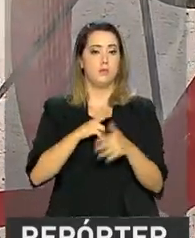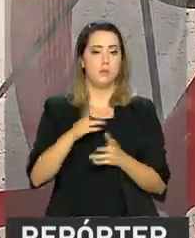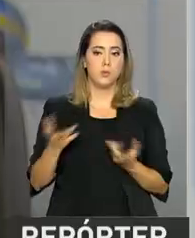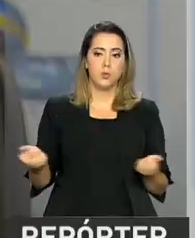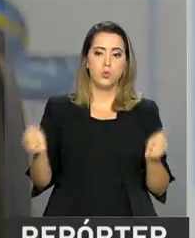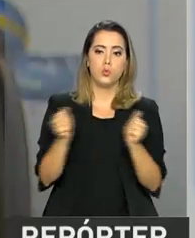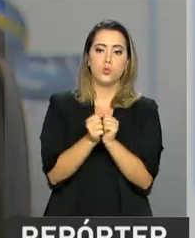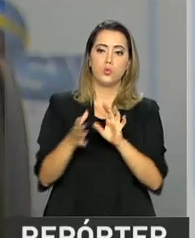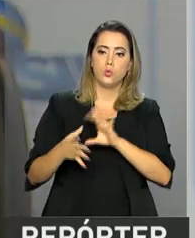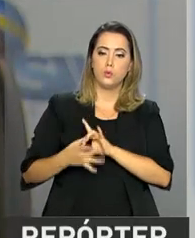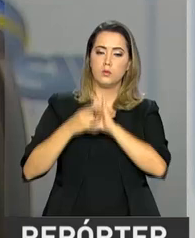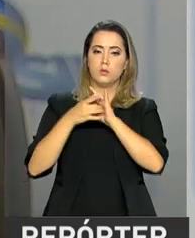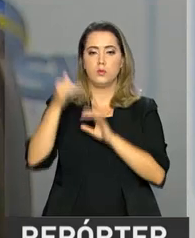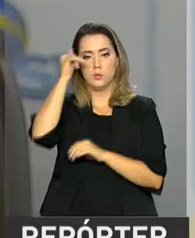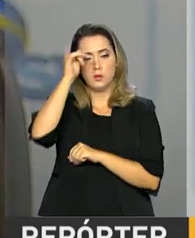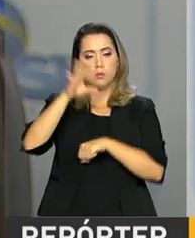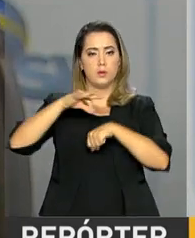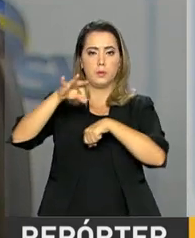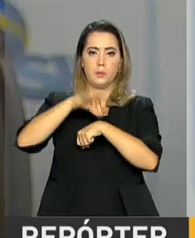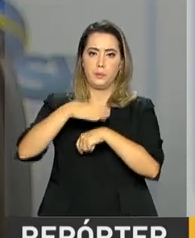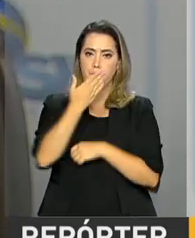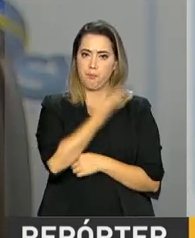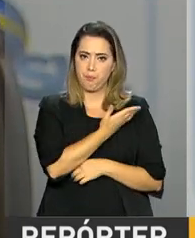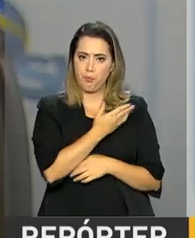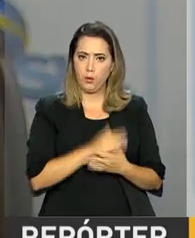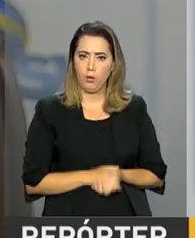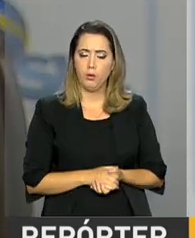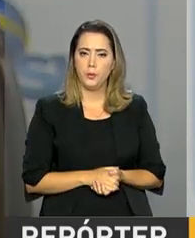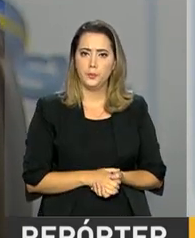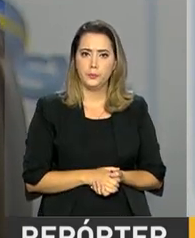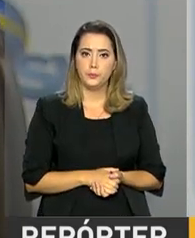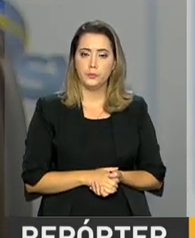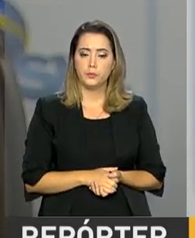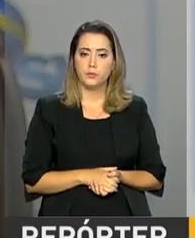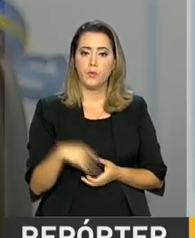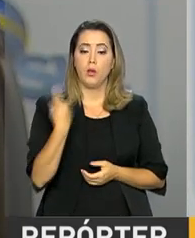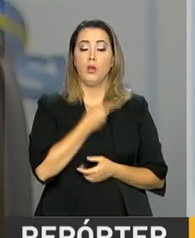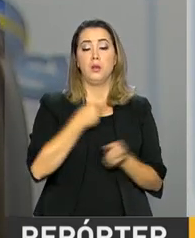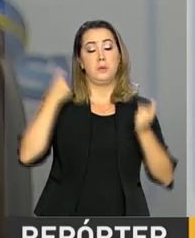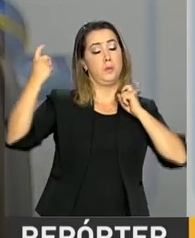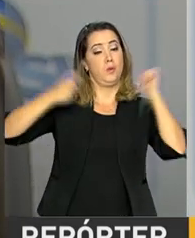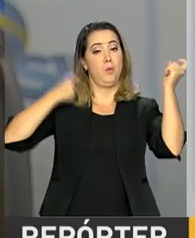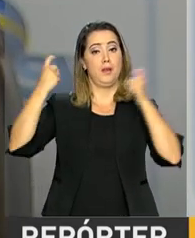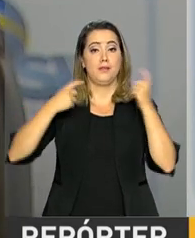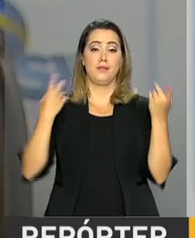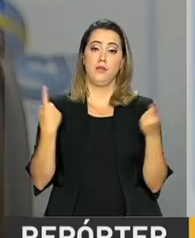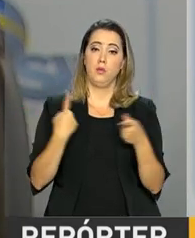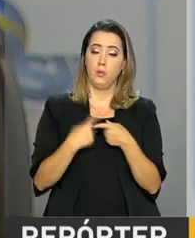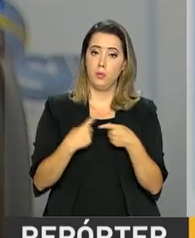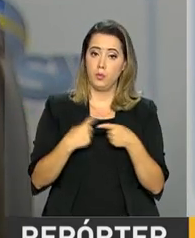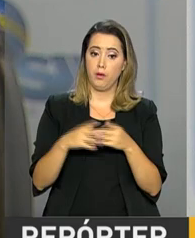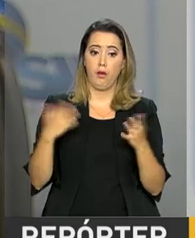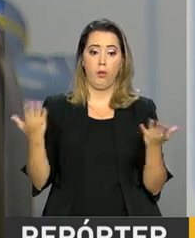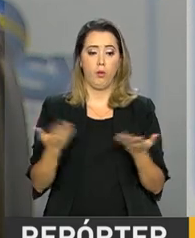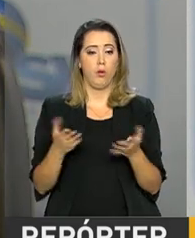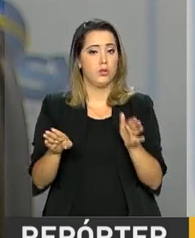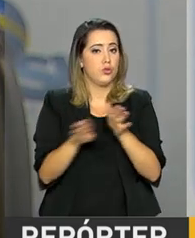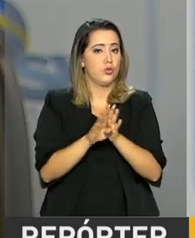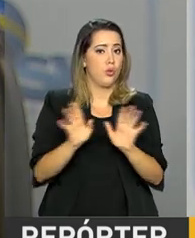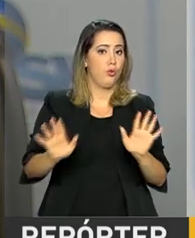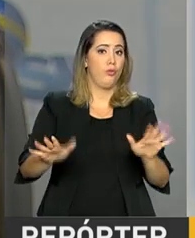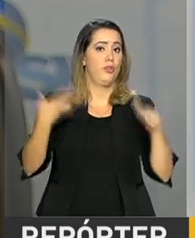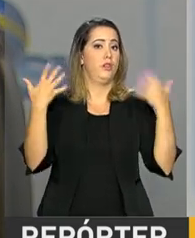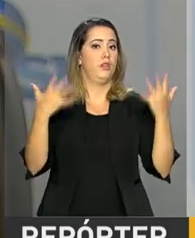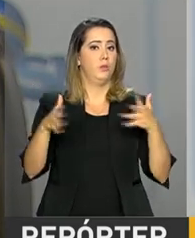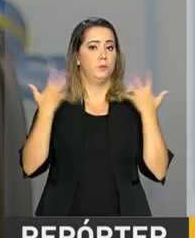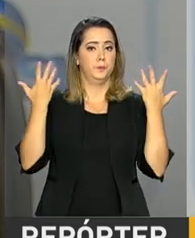ao mosquito. Nós temos muita preocupação com a questão agora do aumento, eventualmente, no verão, da